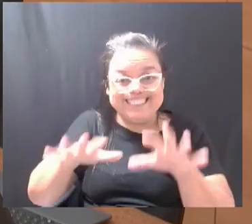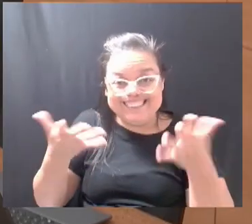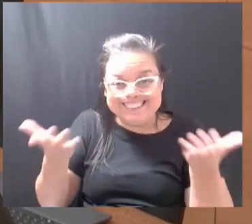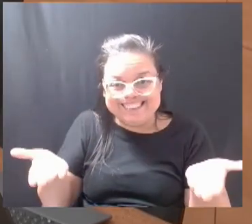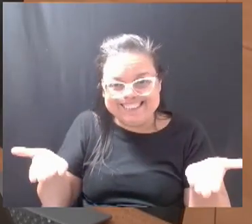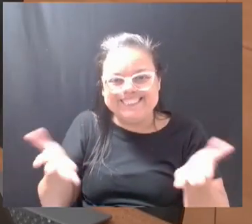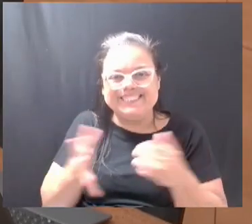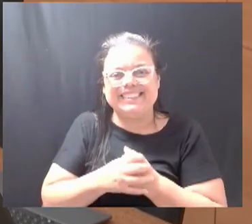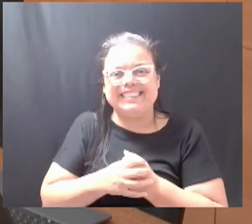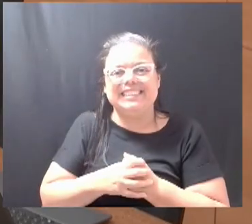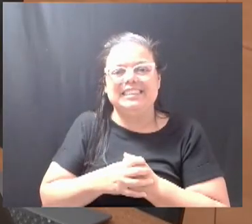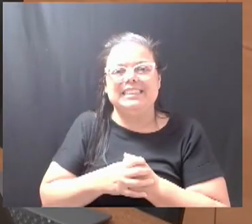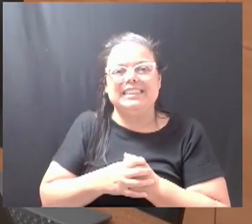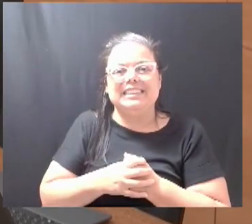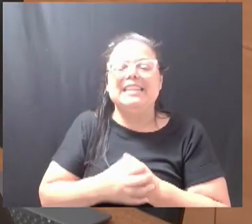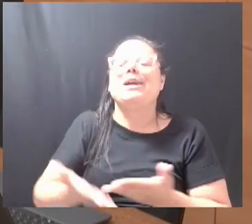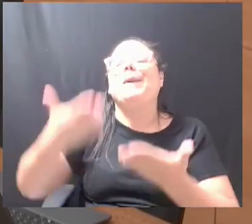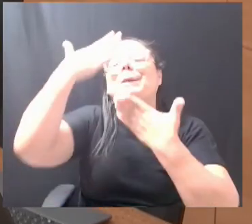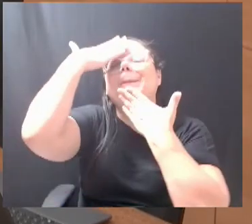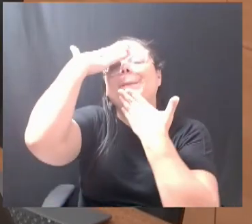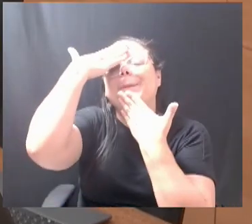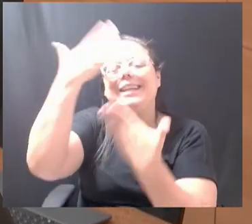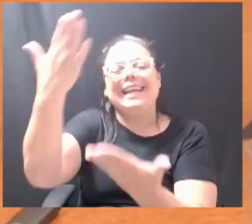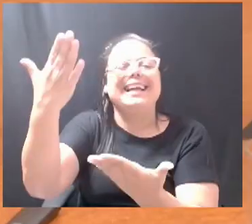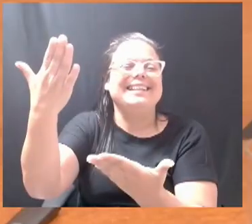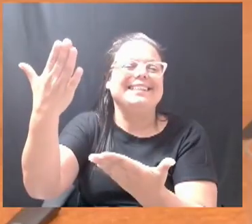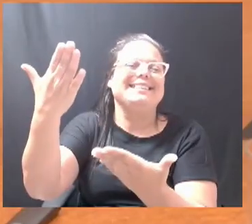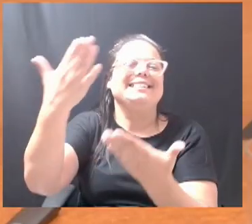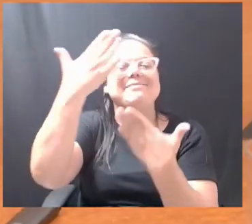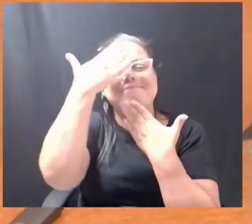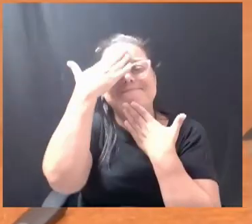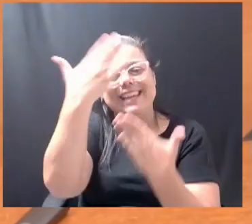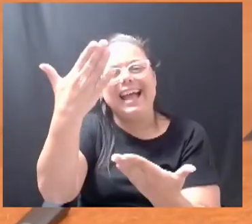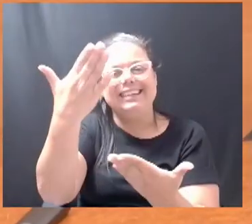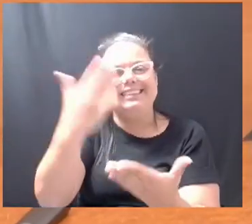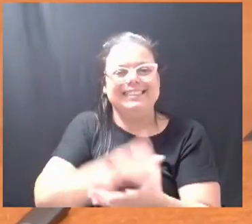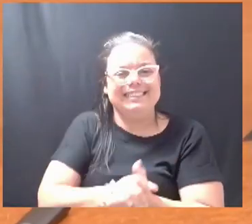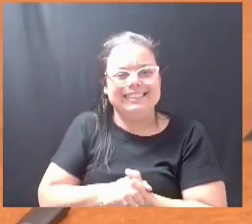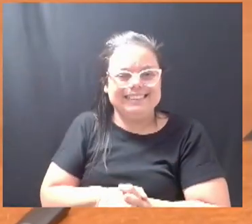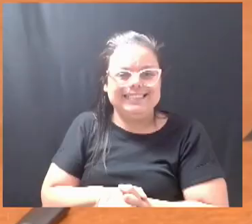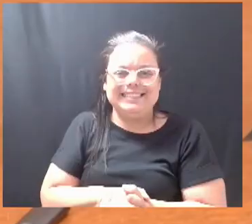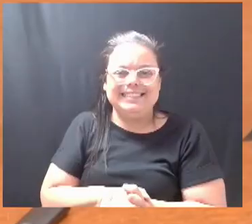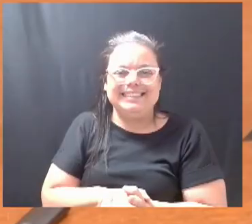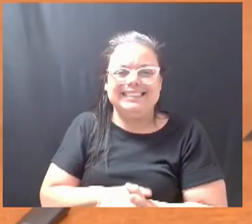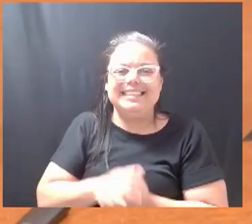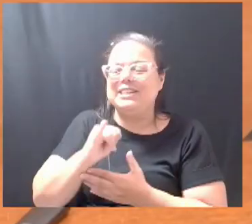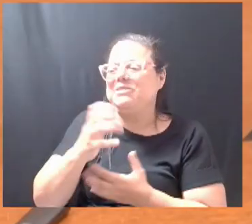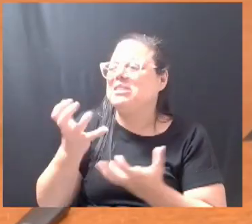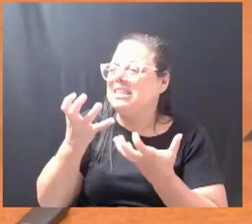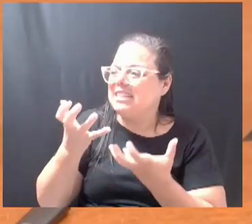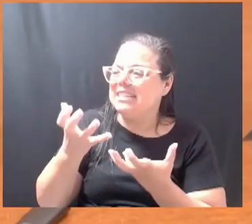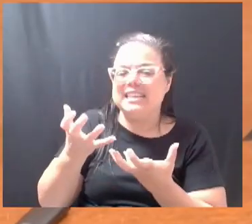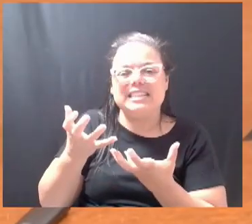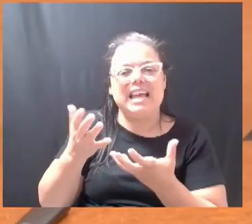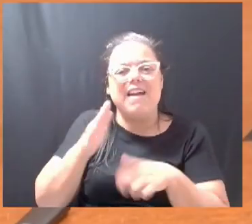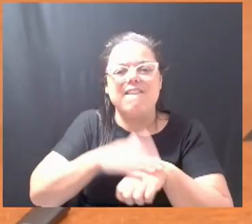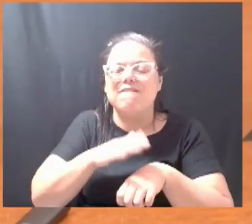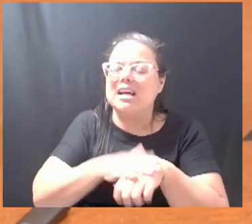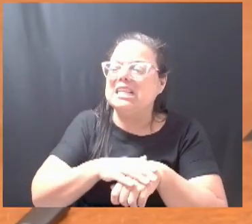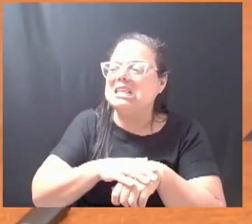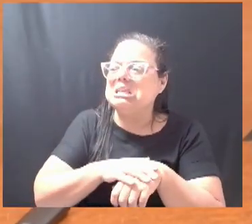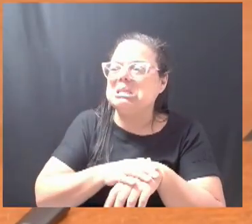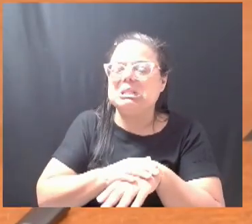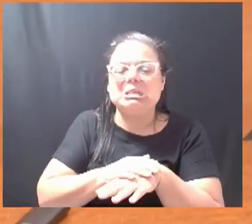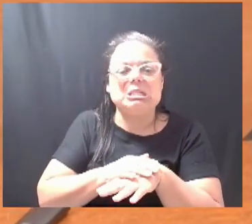Gente, obrigada muito. Se vocês quiserem fazer alguma consideração final, quer